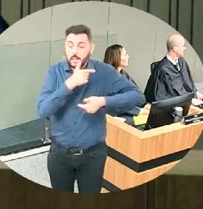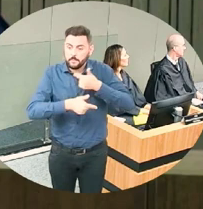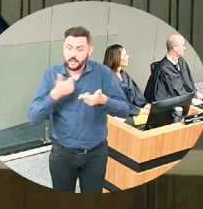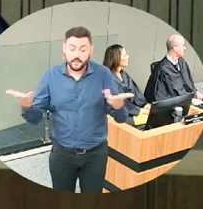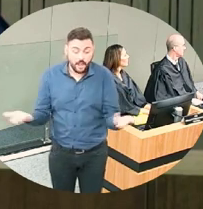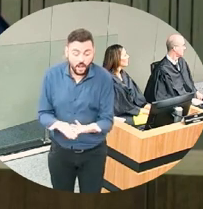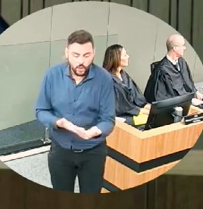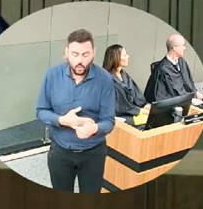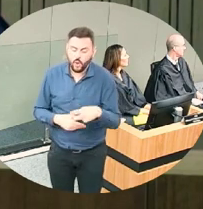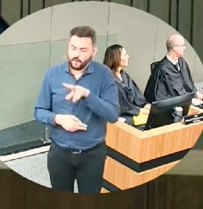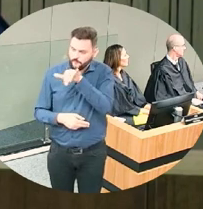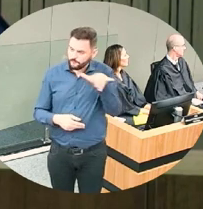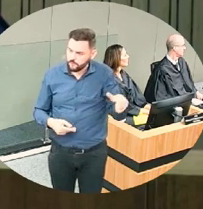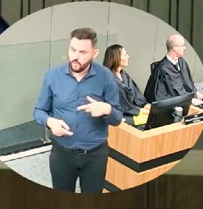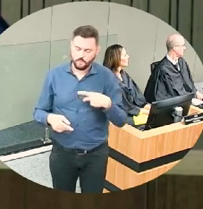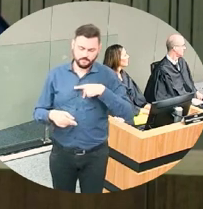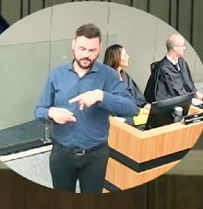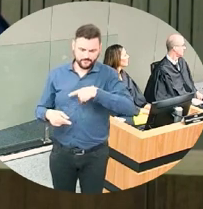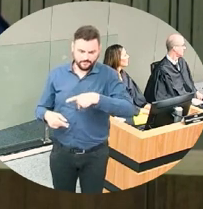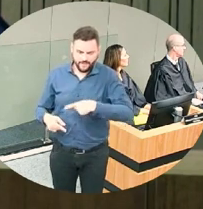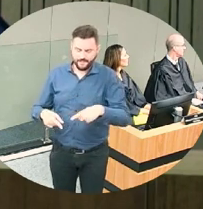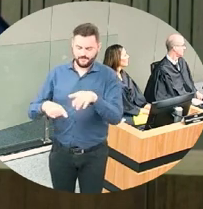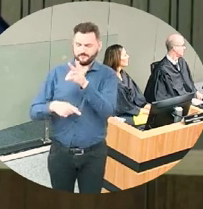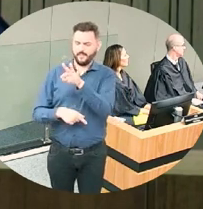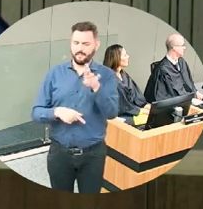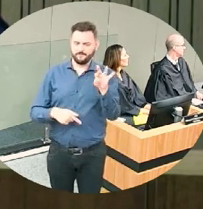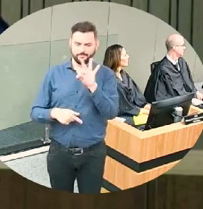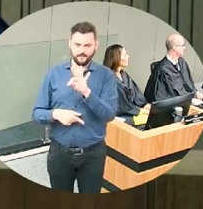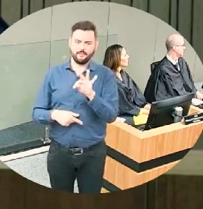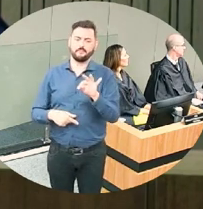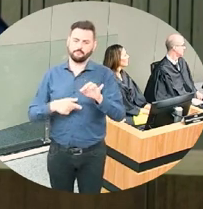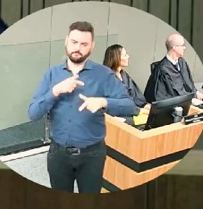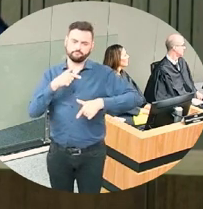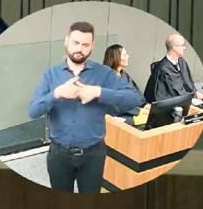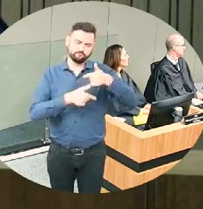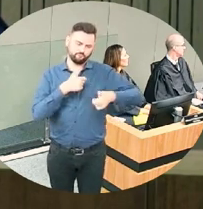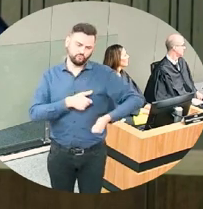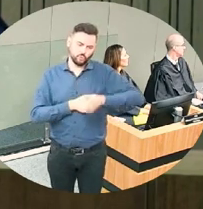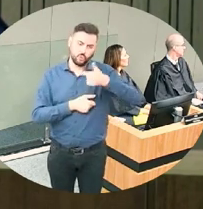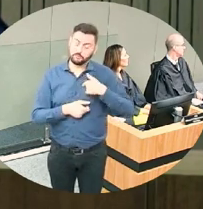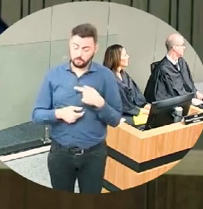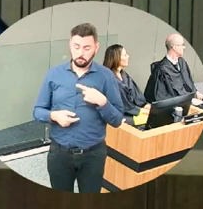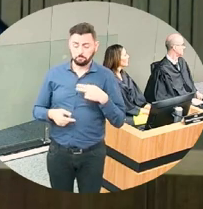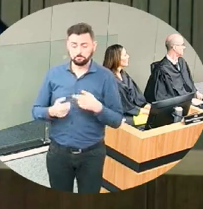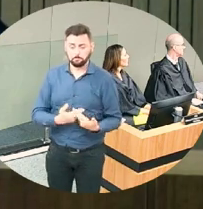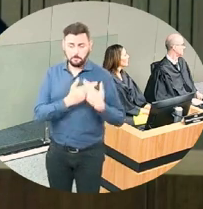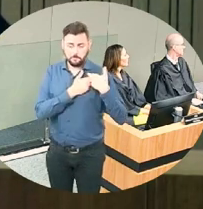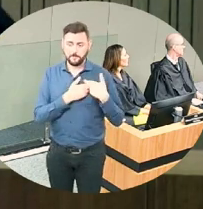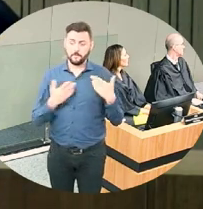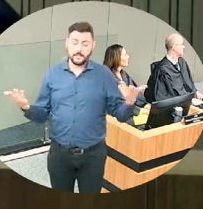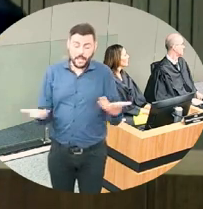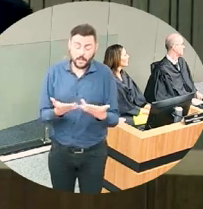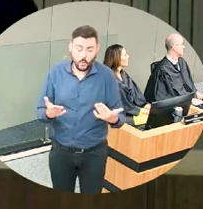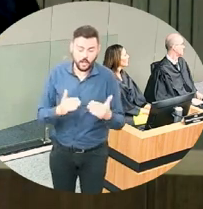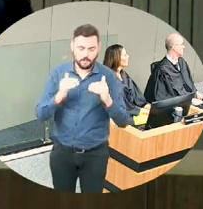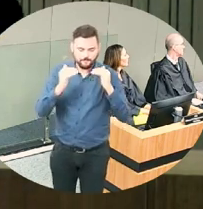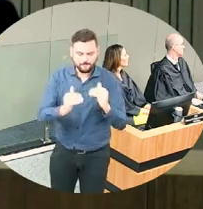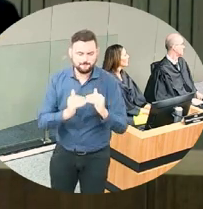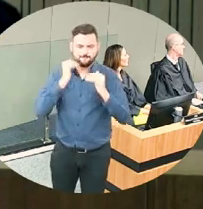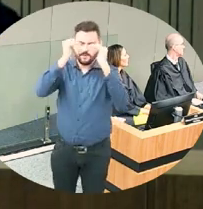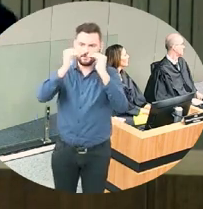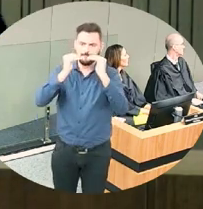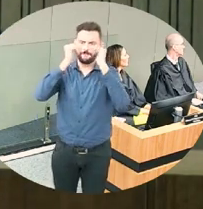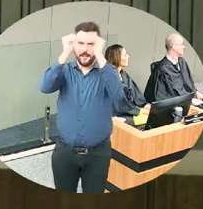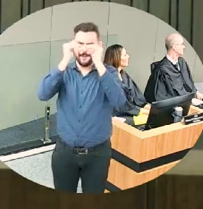de compor a administração do nosso prestigiado Tribunal Regional do Trabalho e sabe-se que quanto mais alto o